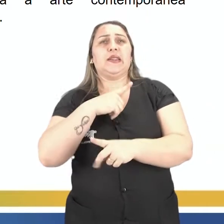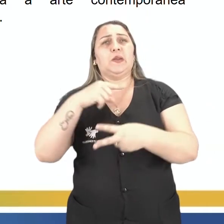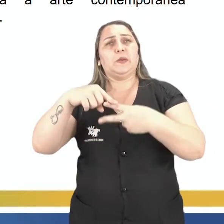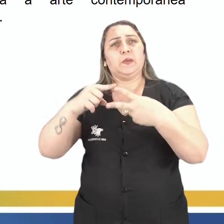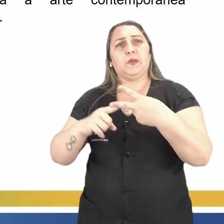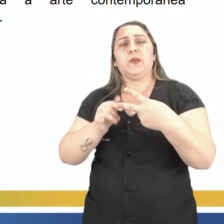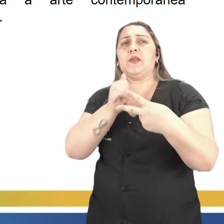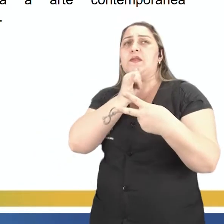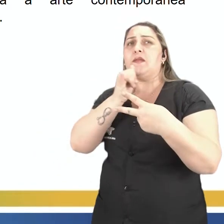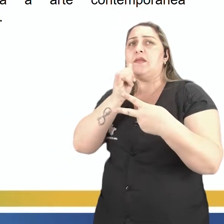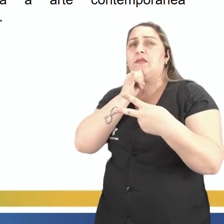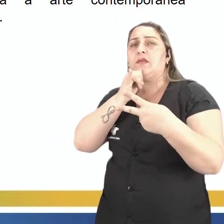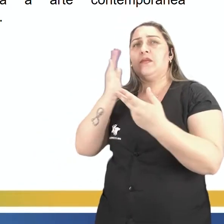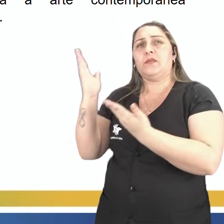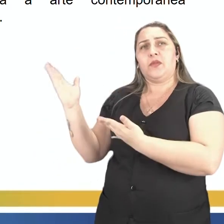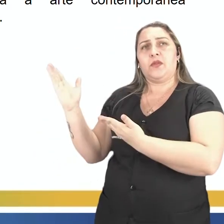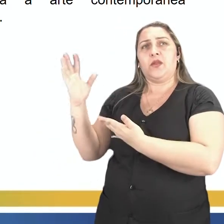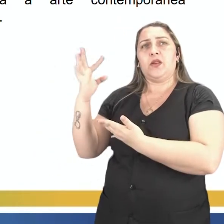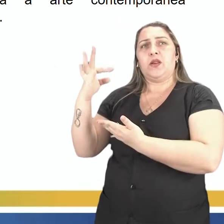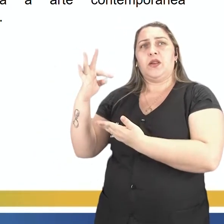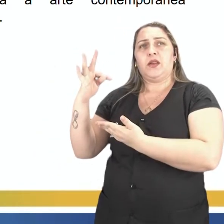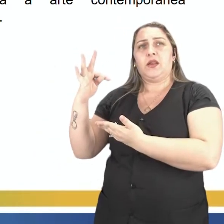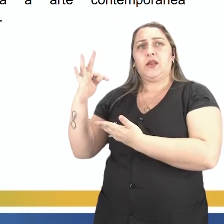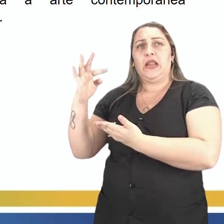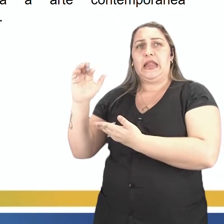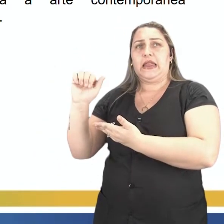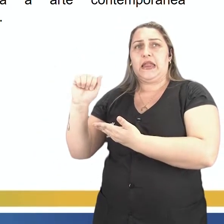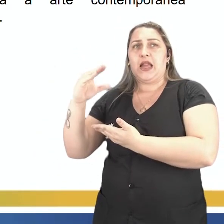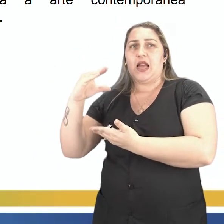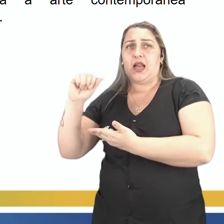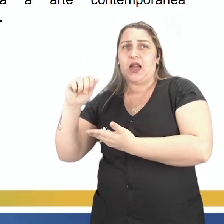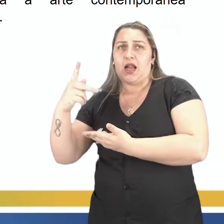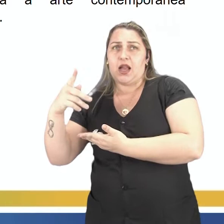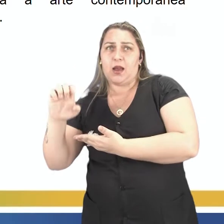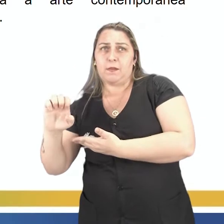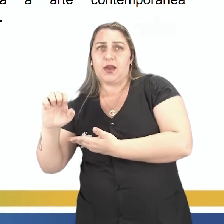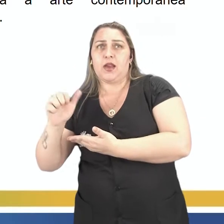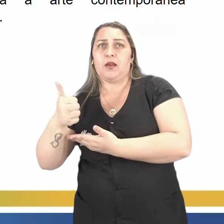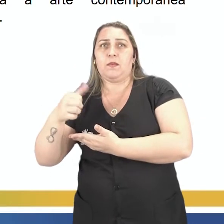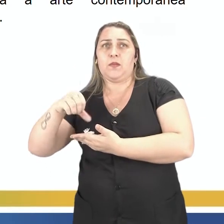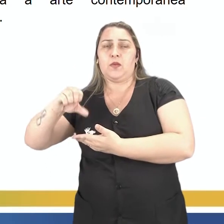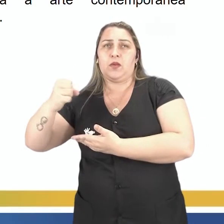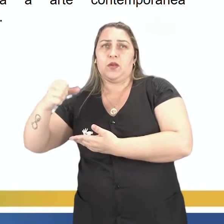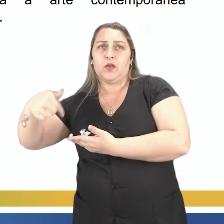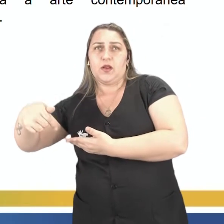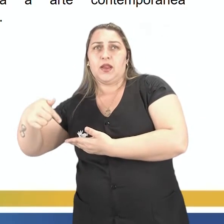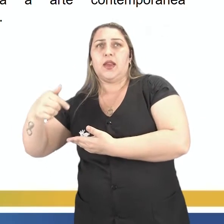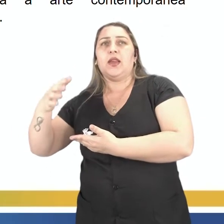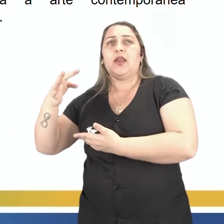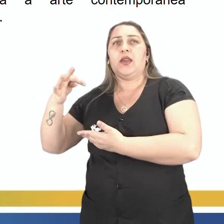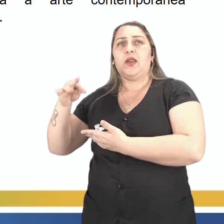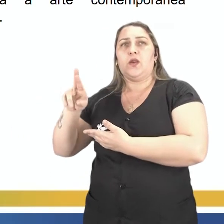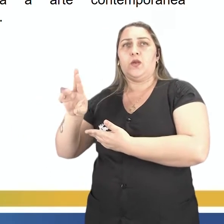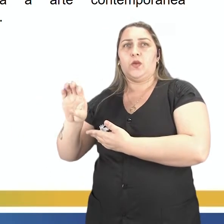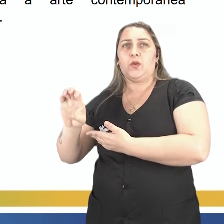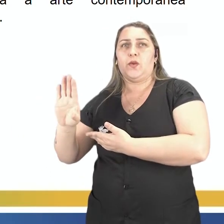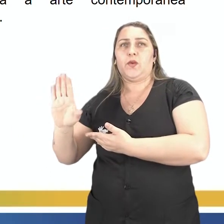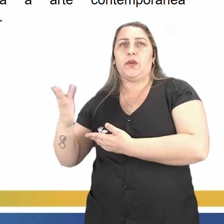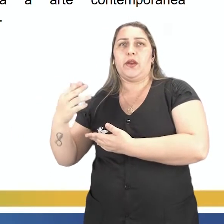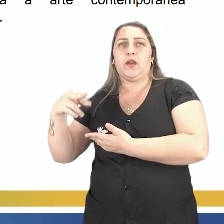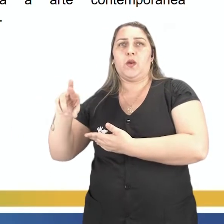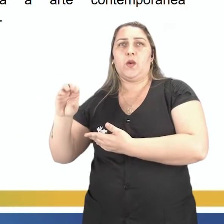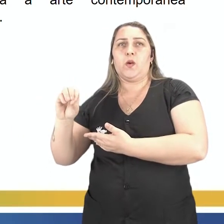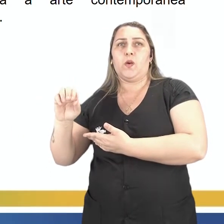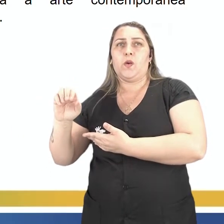dois exemplos de obras de arte do Tunga. A primeira chama-se Tacape, de 1987, e a outra se